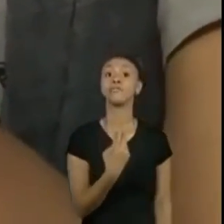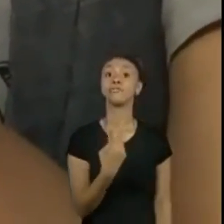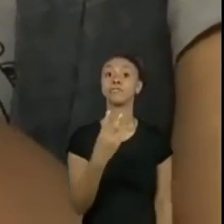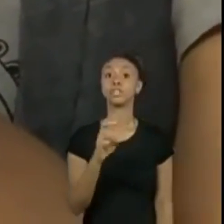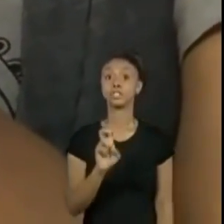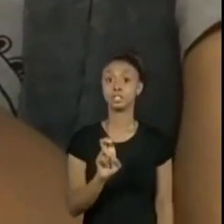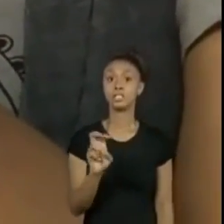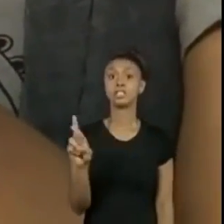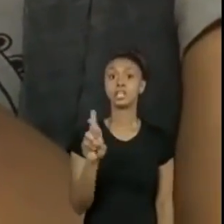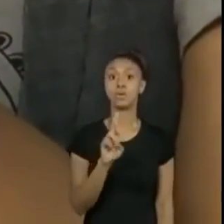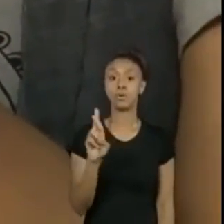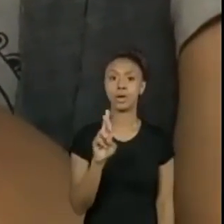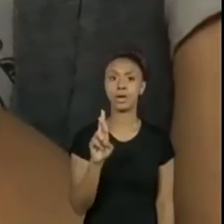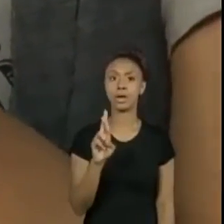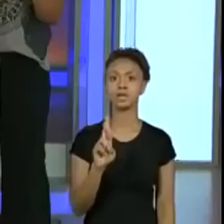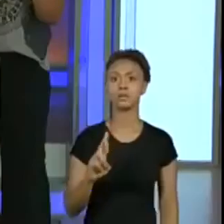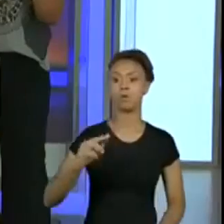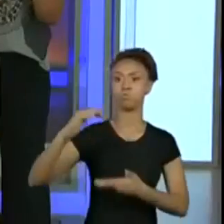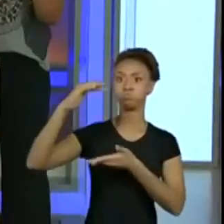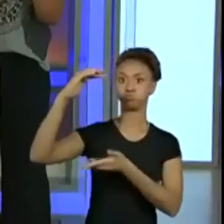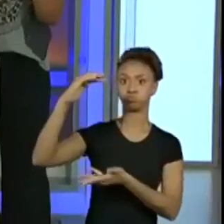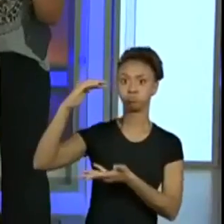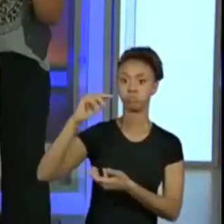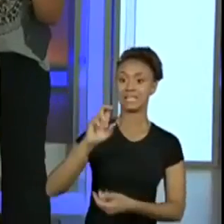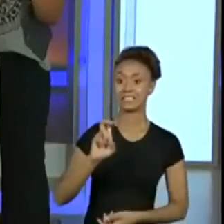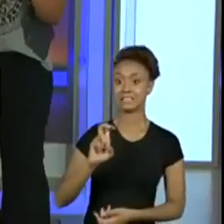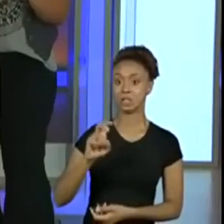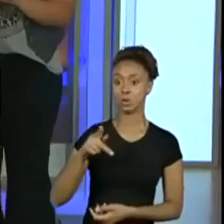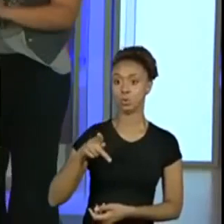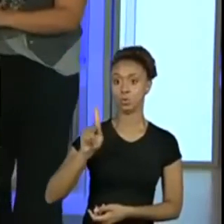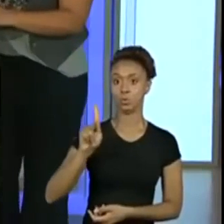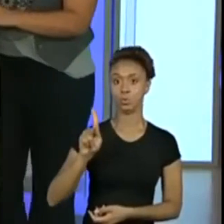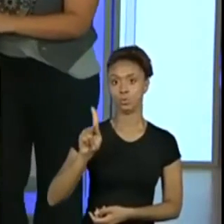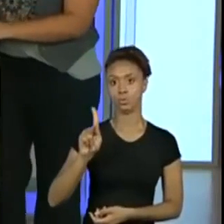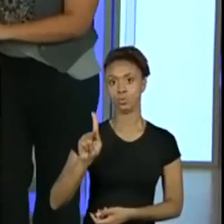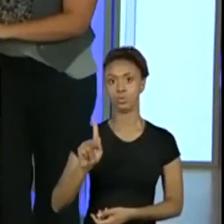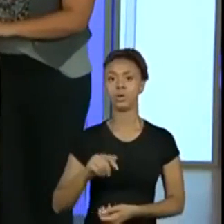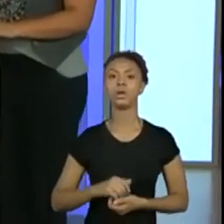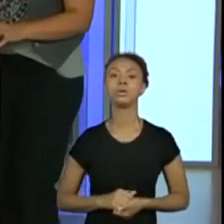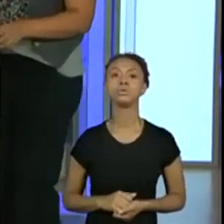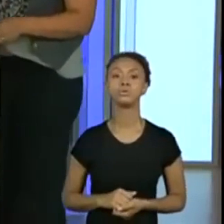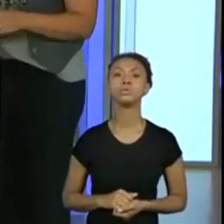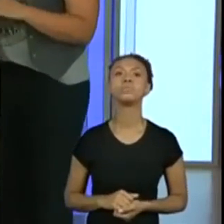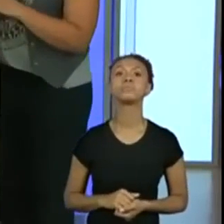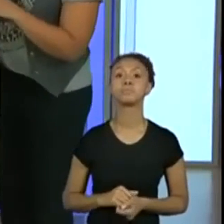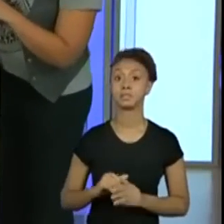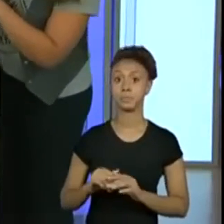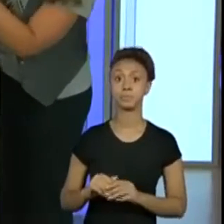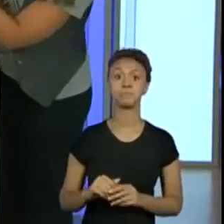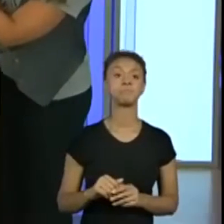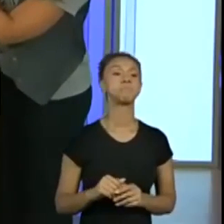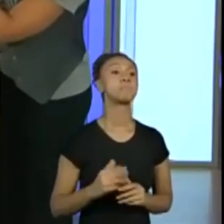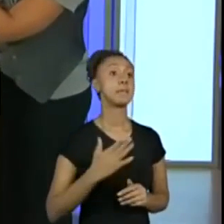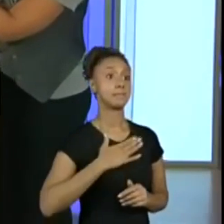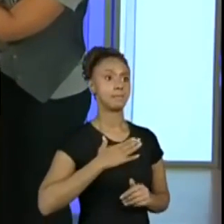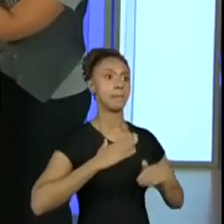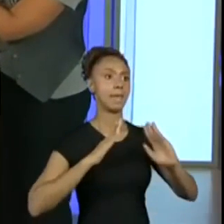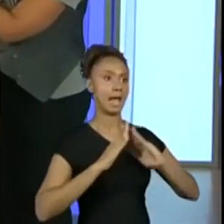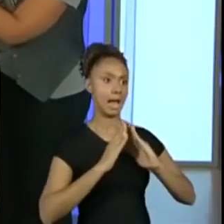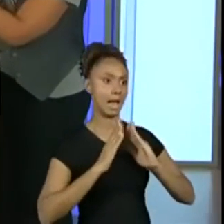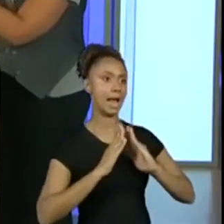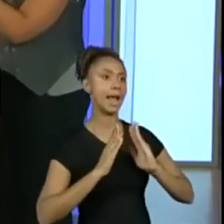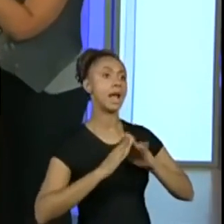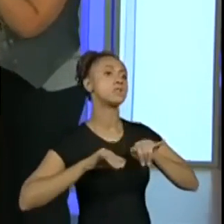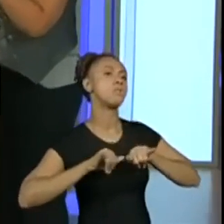R$25. O pacote de 5 quilos, então eu vou verificar o preço aqui também no mercadinho mais próximo da minha casa, que é o Mineirinho,